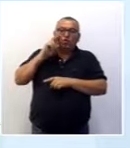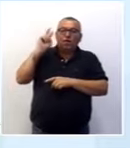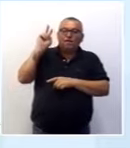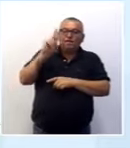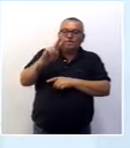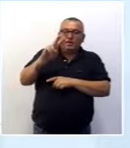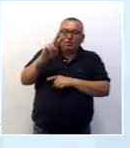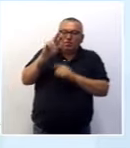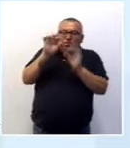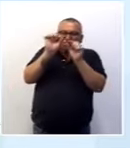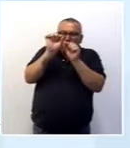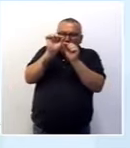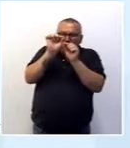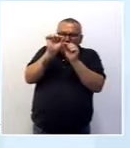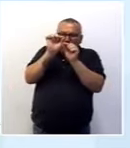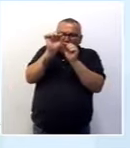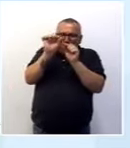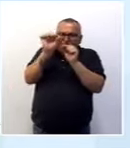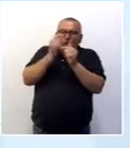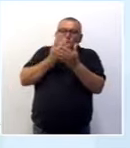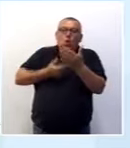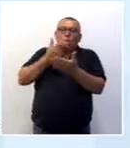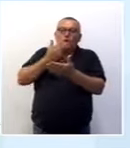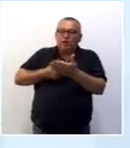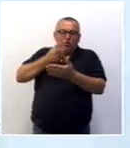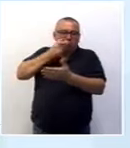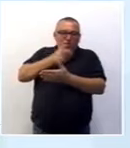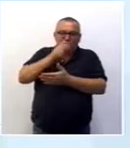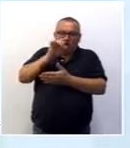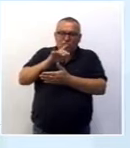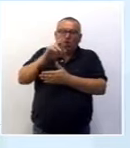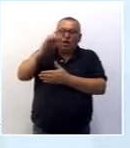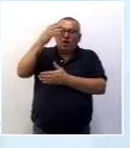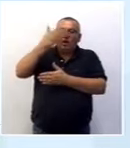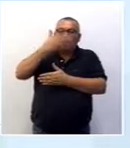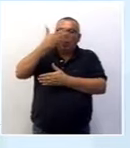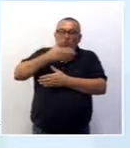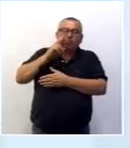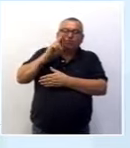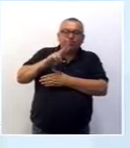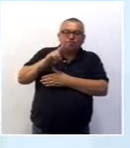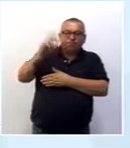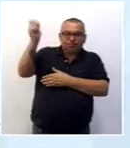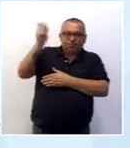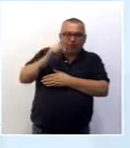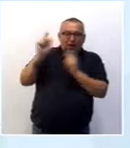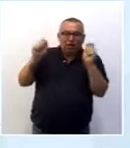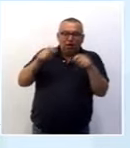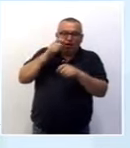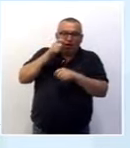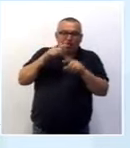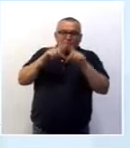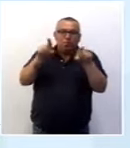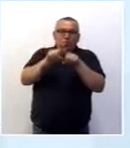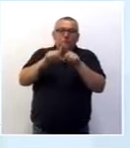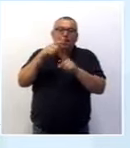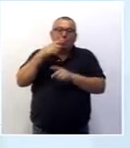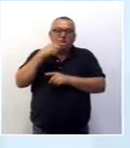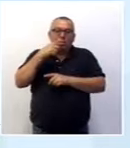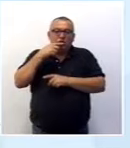esse pequeno pedacinho aí que está colorido, tá? Que é a luz visível. Mas a gente tem, acima do vermelho